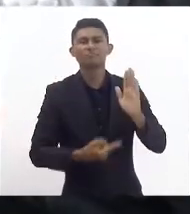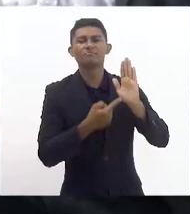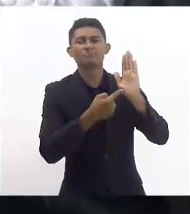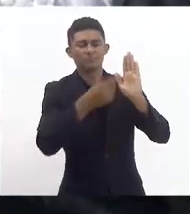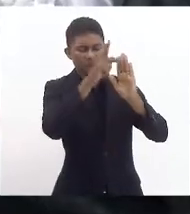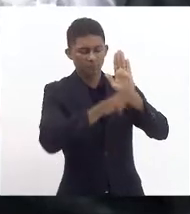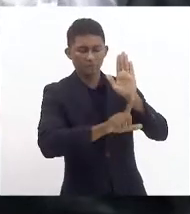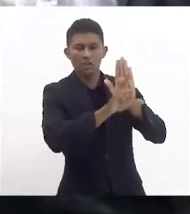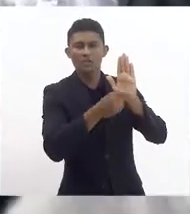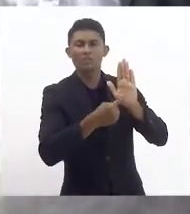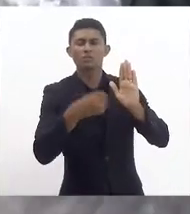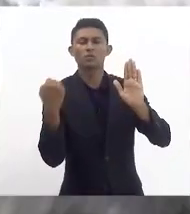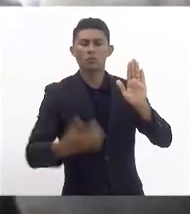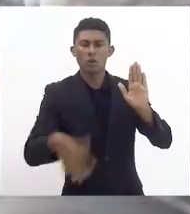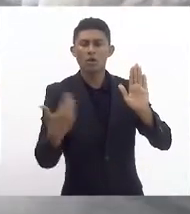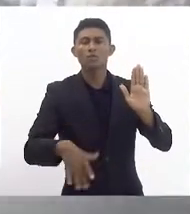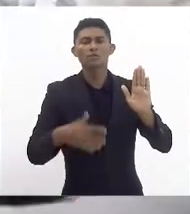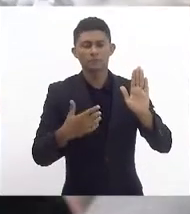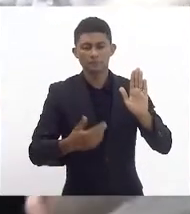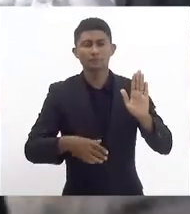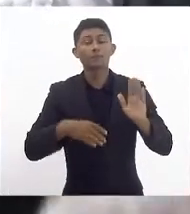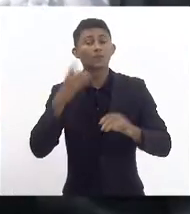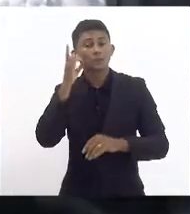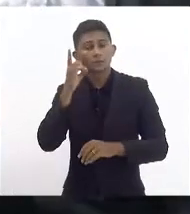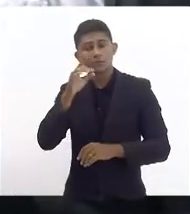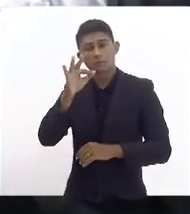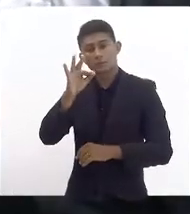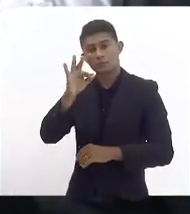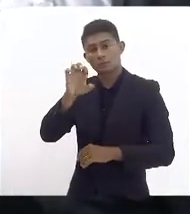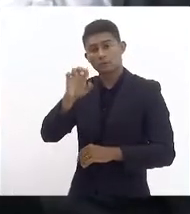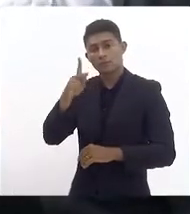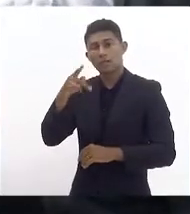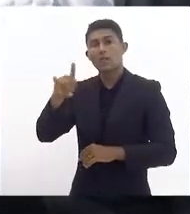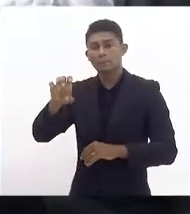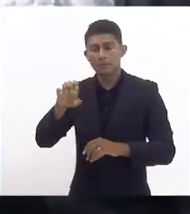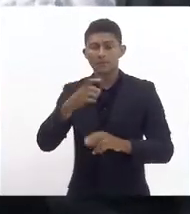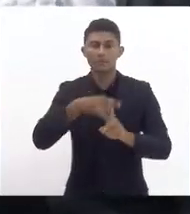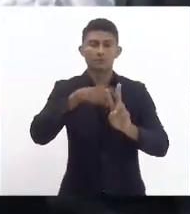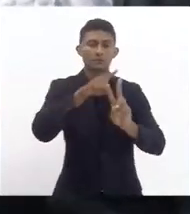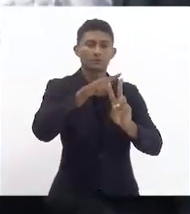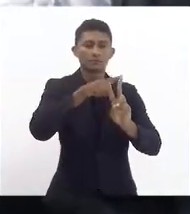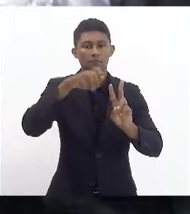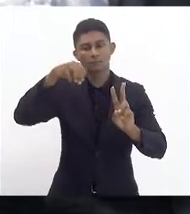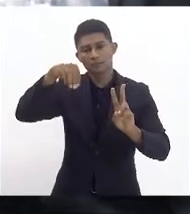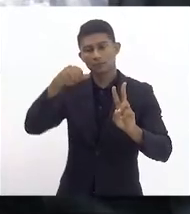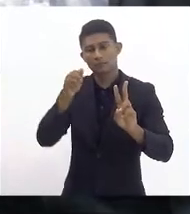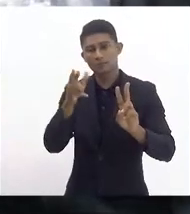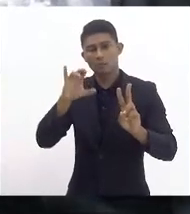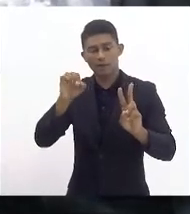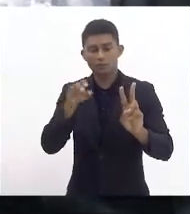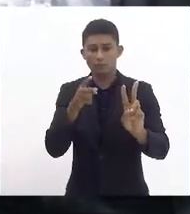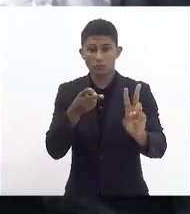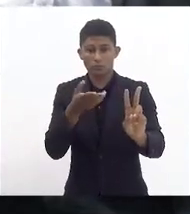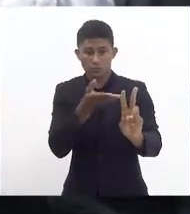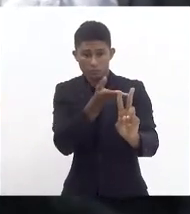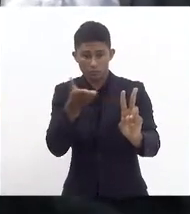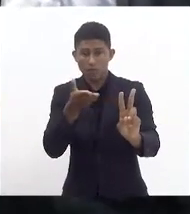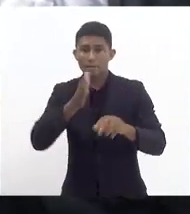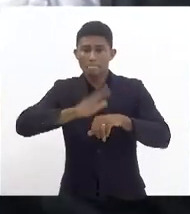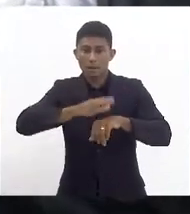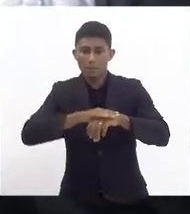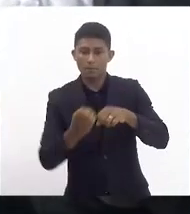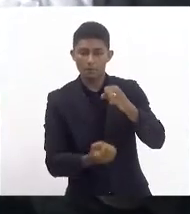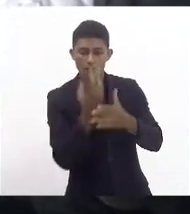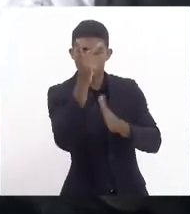brilhante projeto do deputado Felipe Soares, do deputado Márcio Gualberto, e tenho certeza que esse encaminhamento